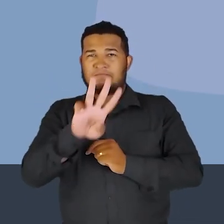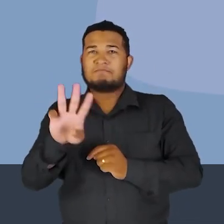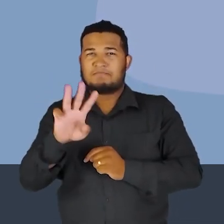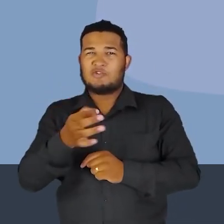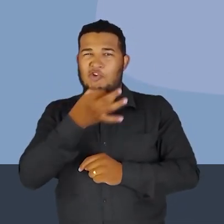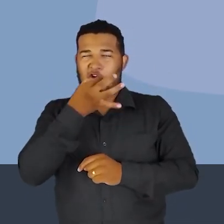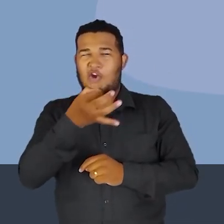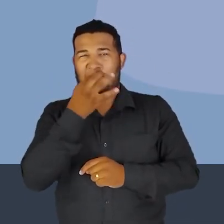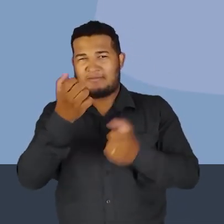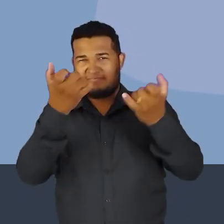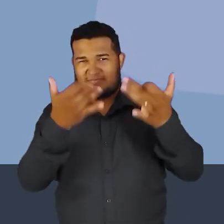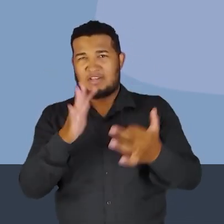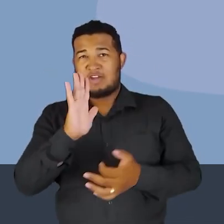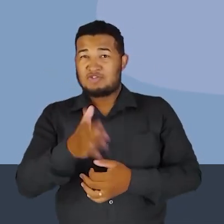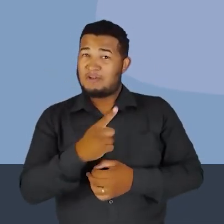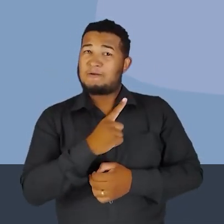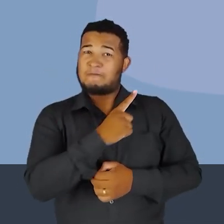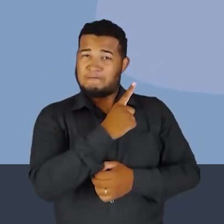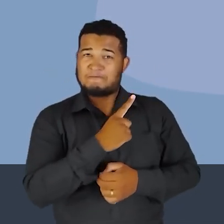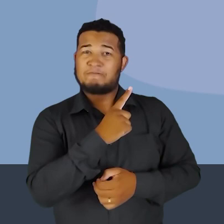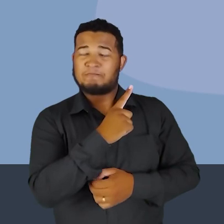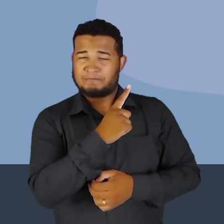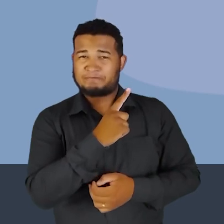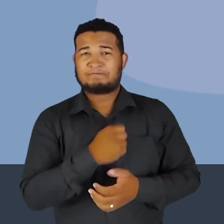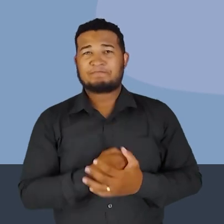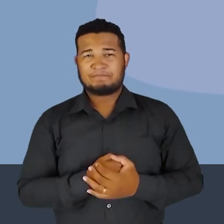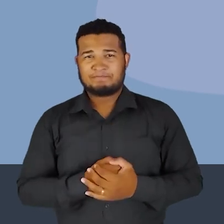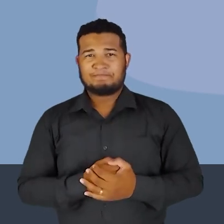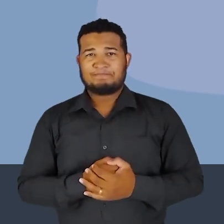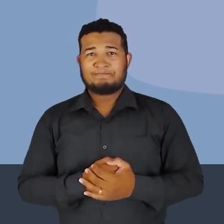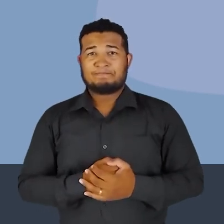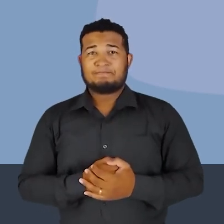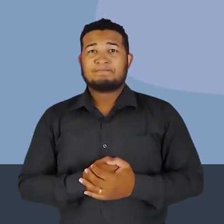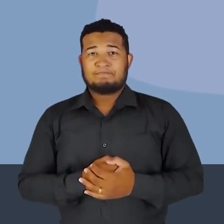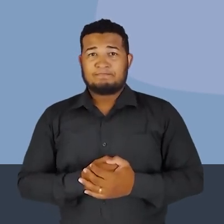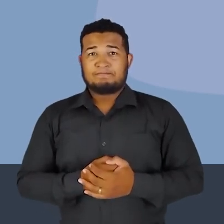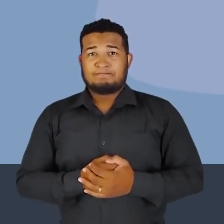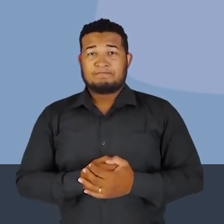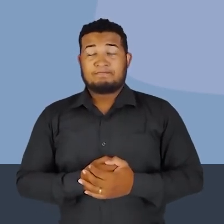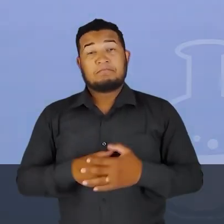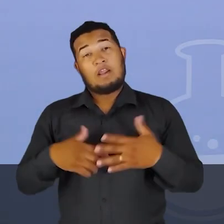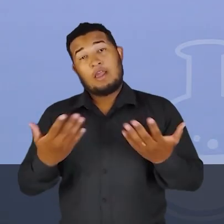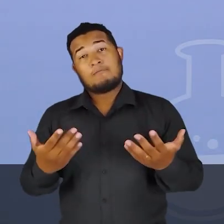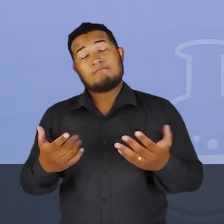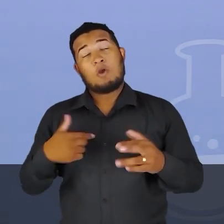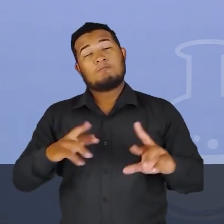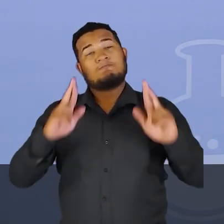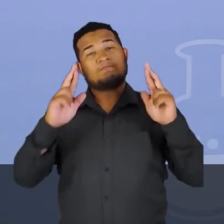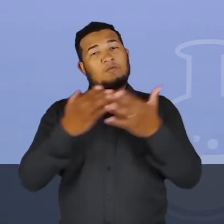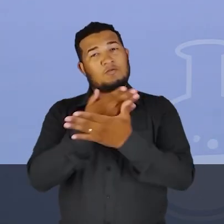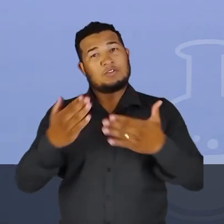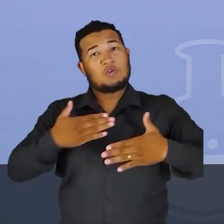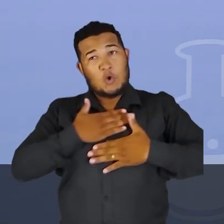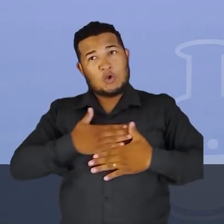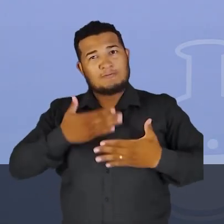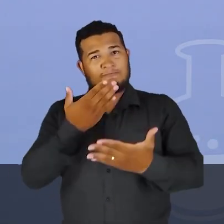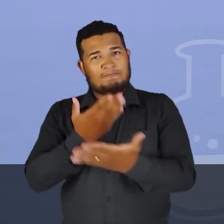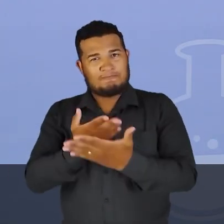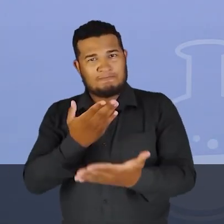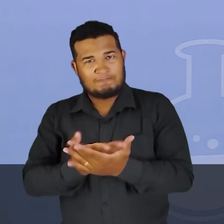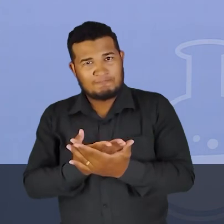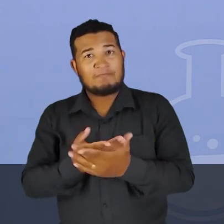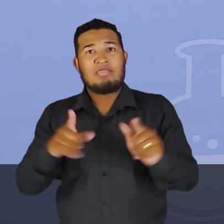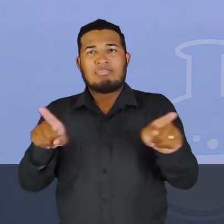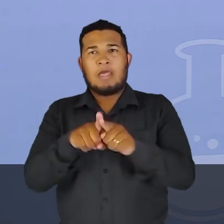tinha comentado com vocês, para vocês lerem um pouquinho sobre os movimentos do Brasil. Tá bom? E aí eu espero que vocês tenham gostado da aula, que